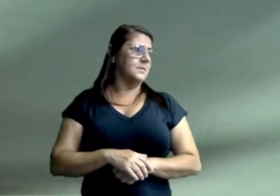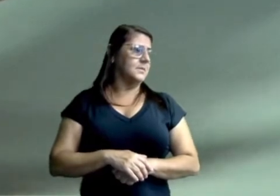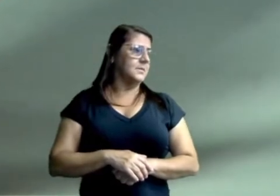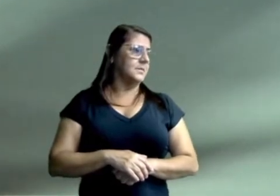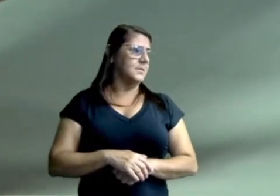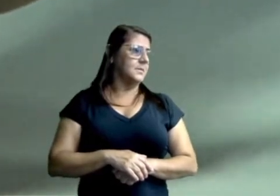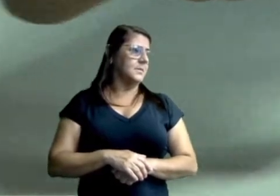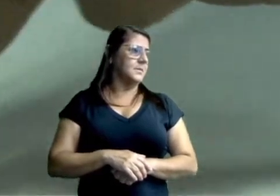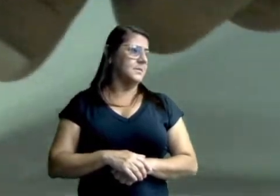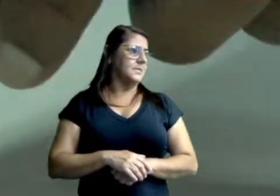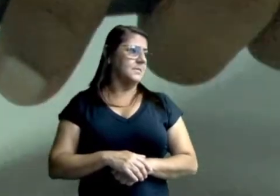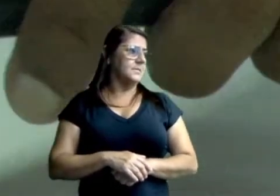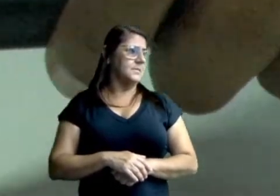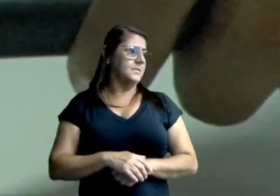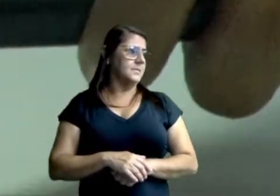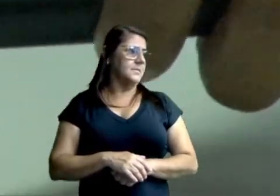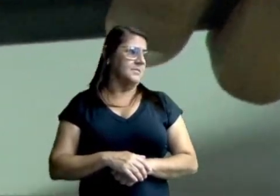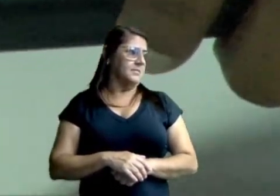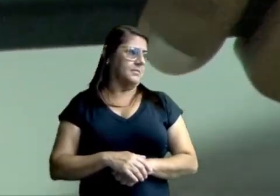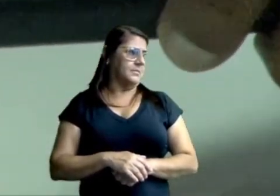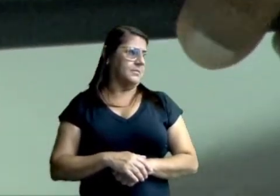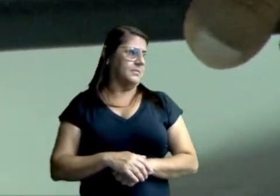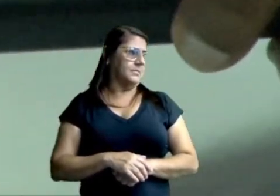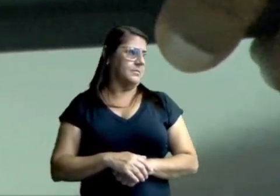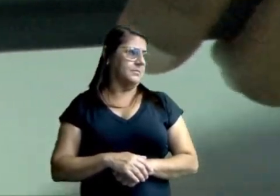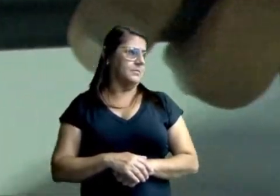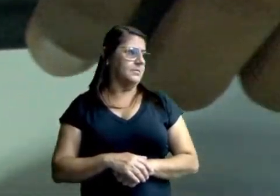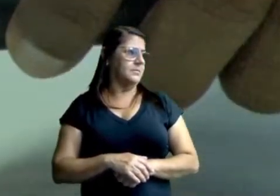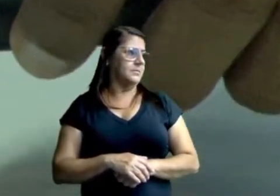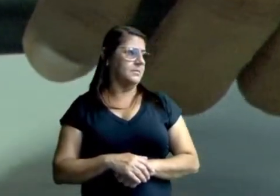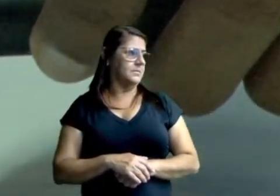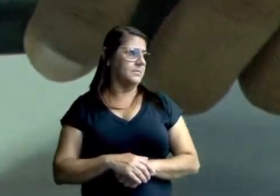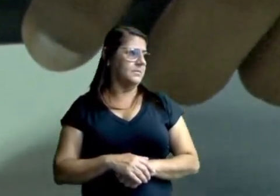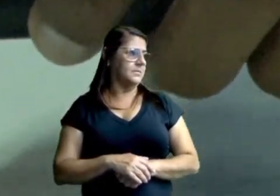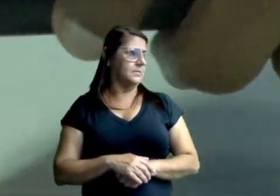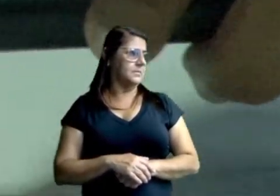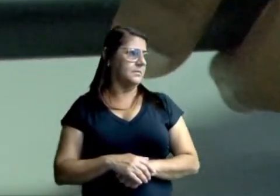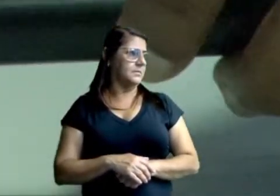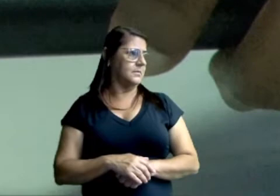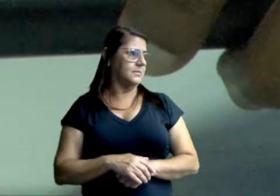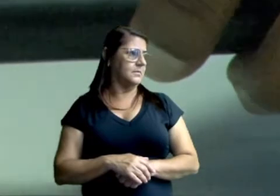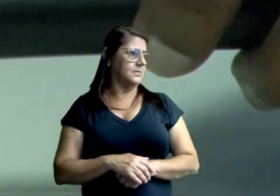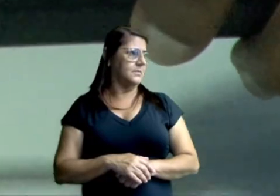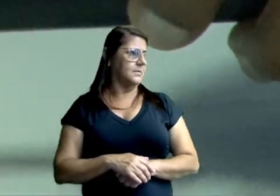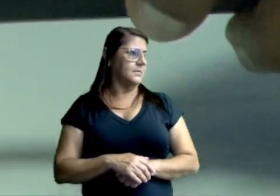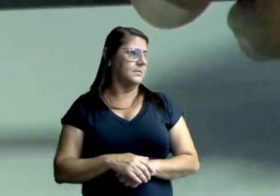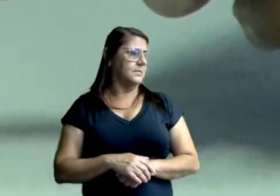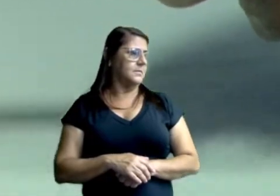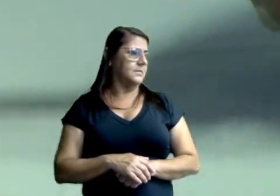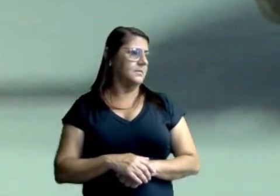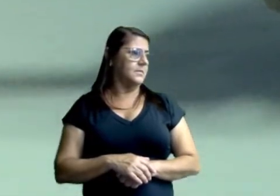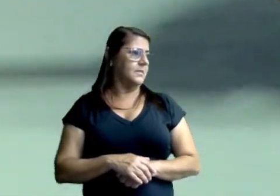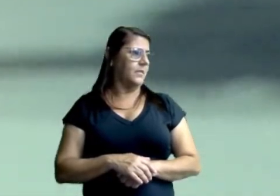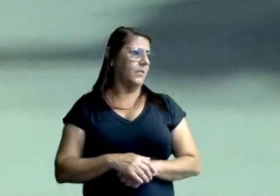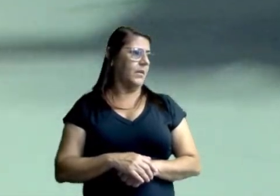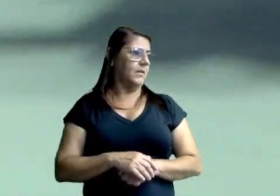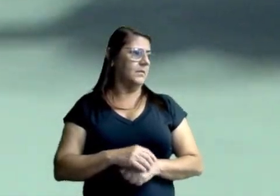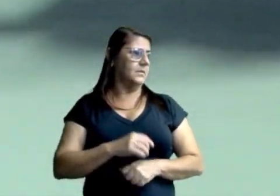contrário, tá? Aqui, ó, ao quanto de massa vou ter que colocar de